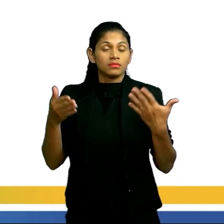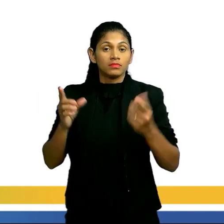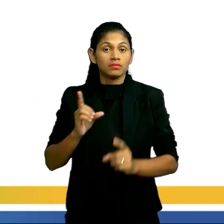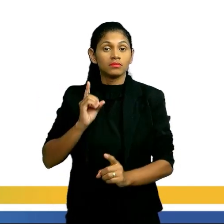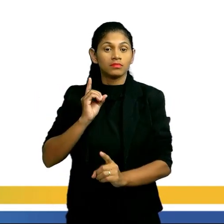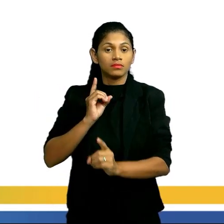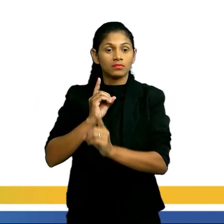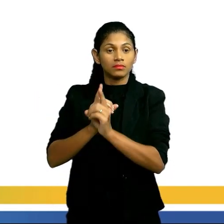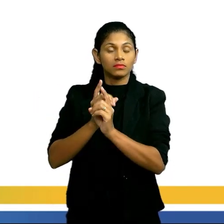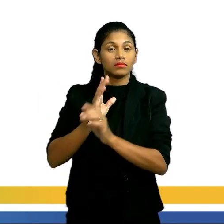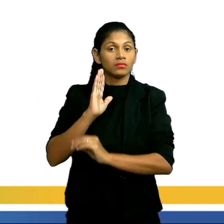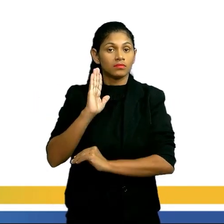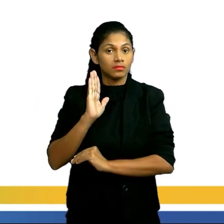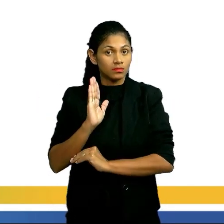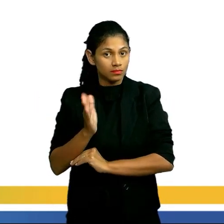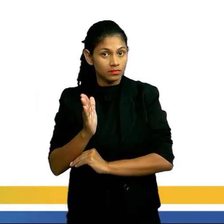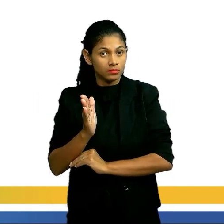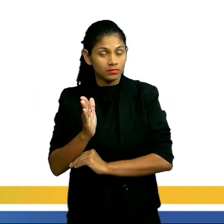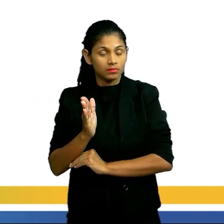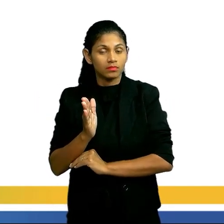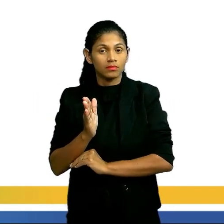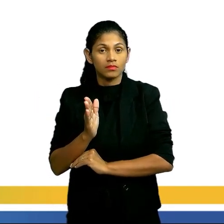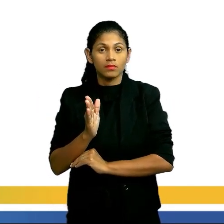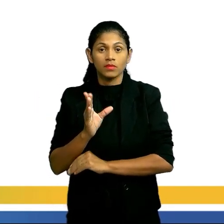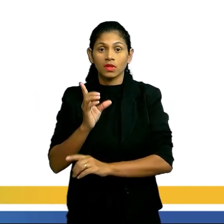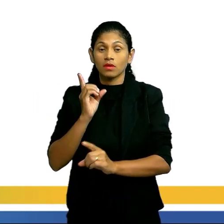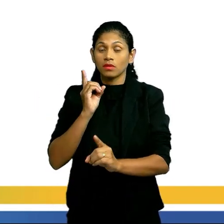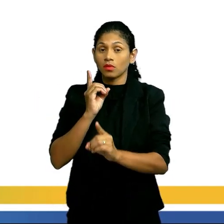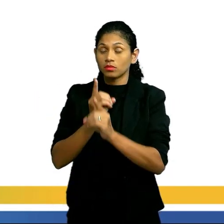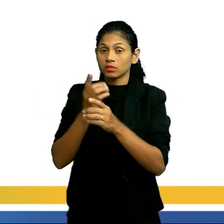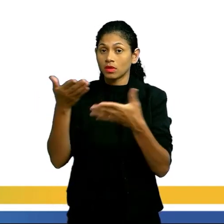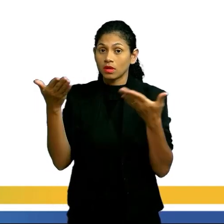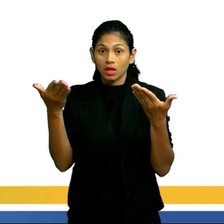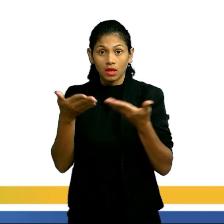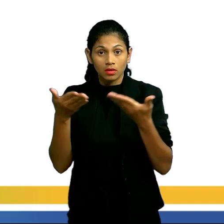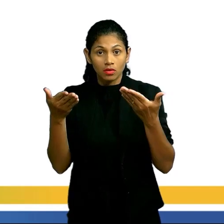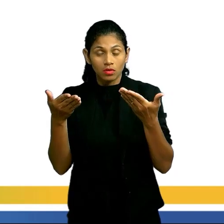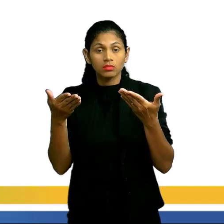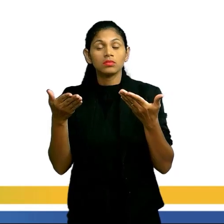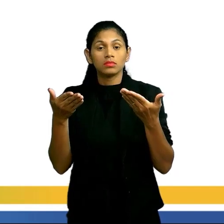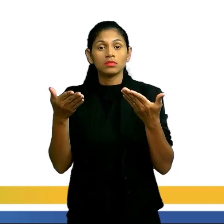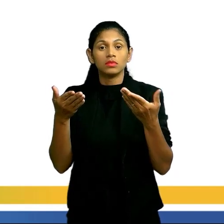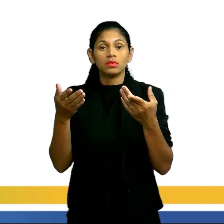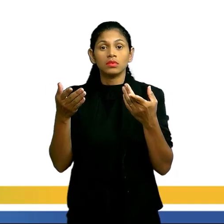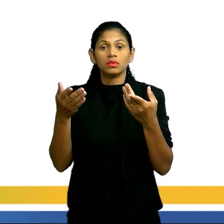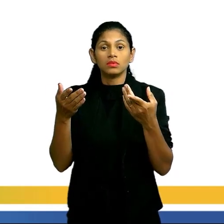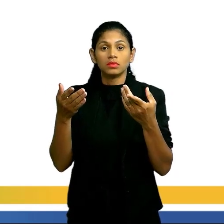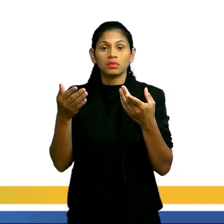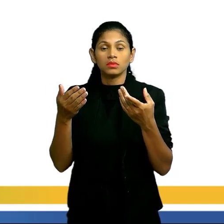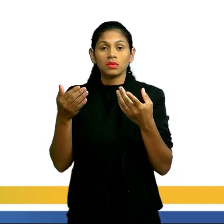desse prisma, vamos encontrar da pirâmide